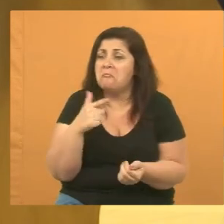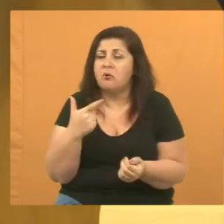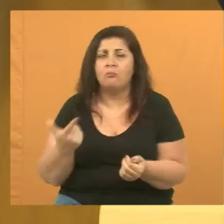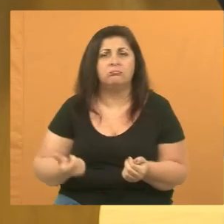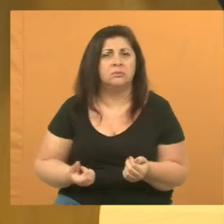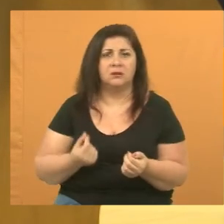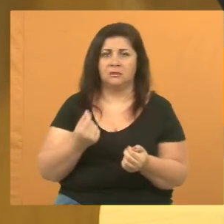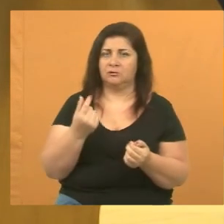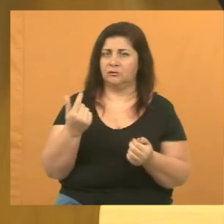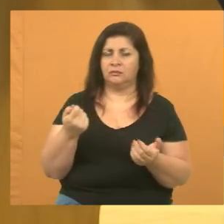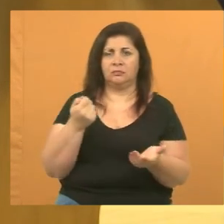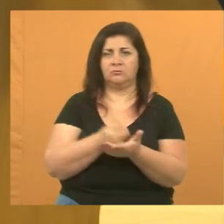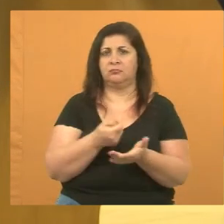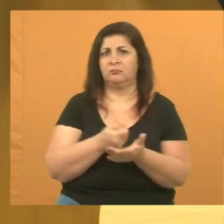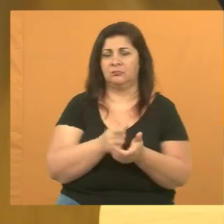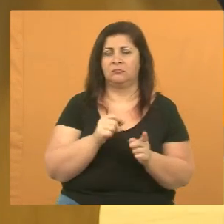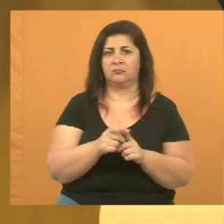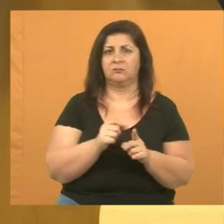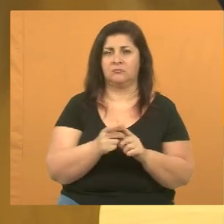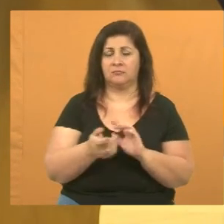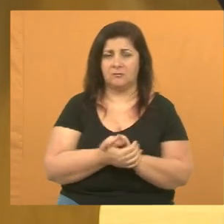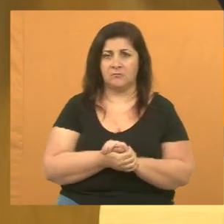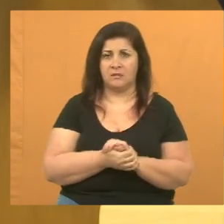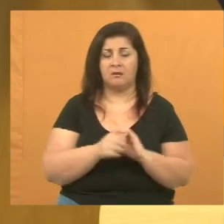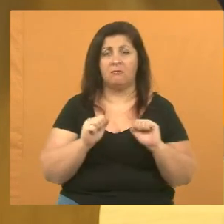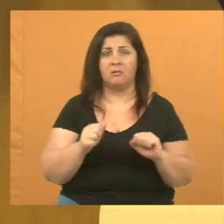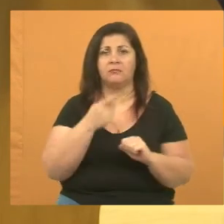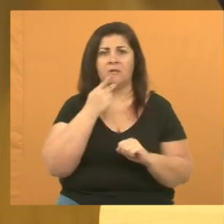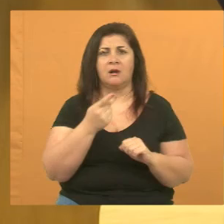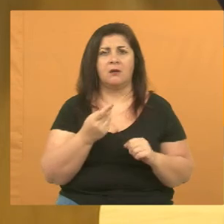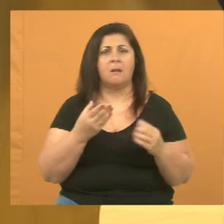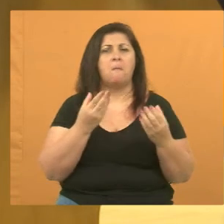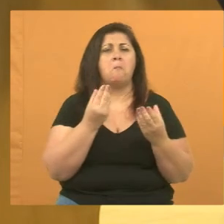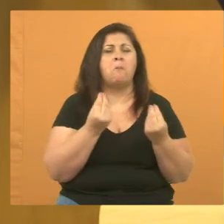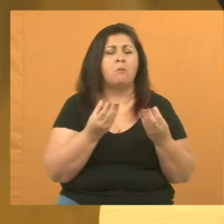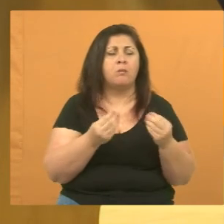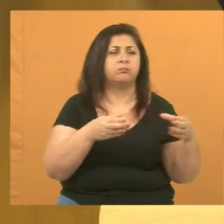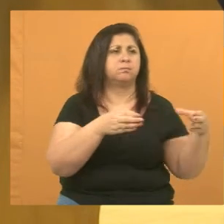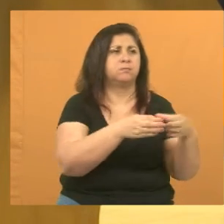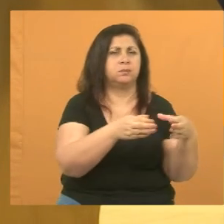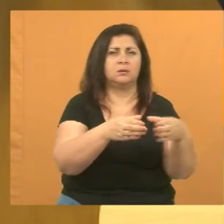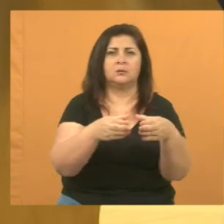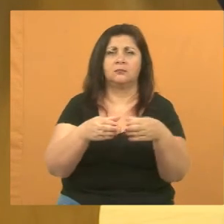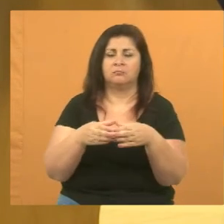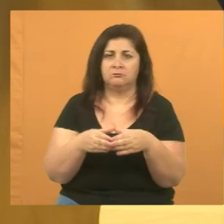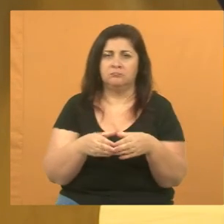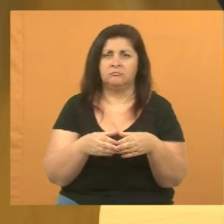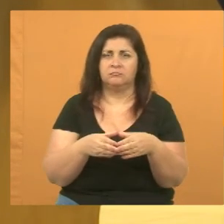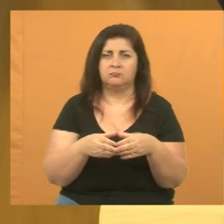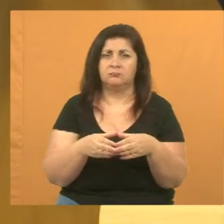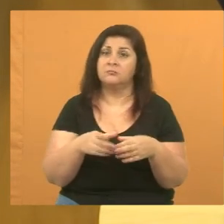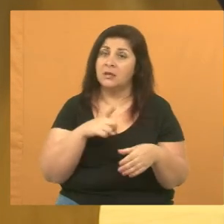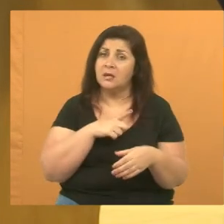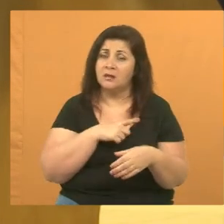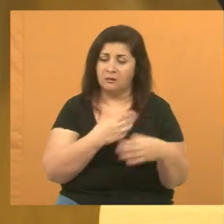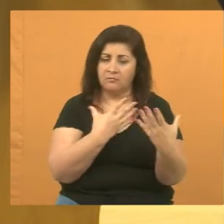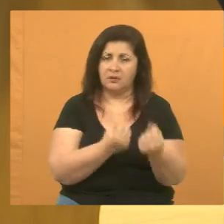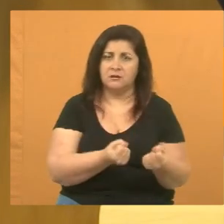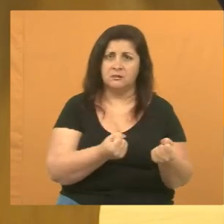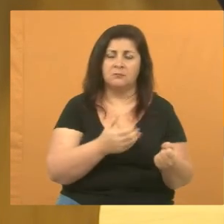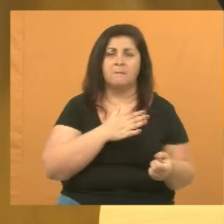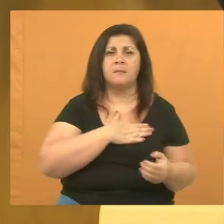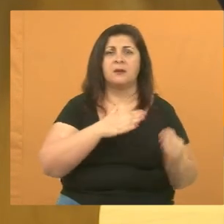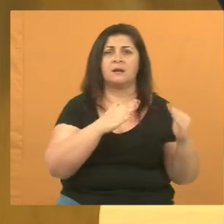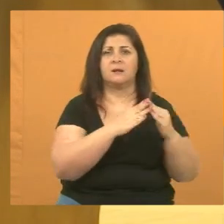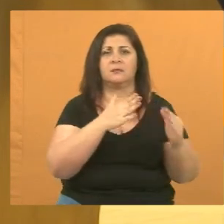tinham condição de pagar aluguel. Posso citar várias comunidades aqui que foram contempladas com Minha Casa